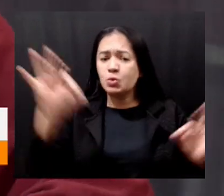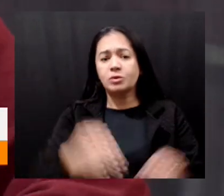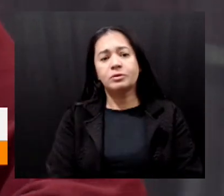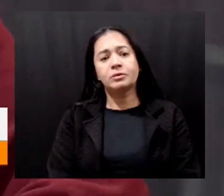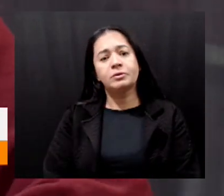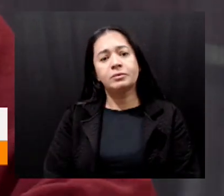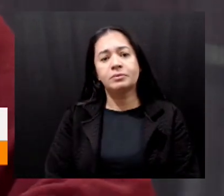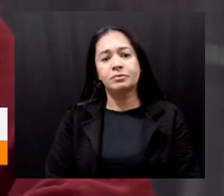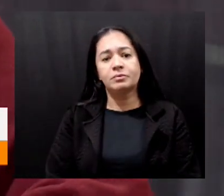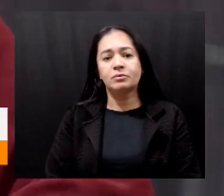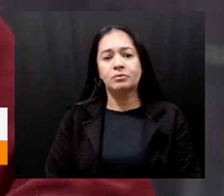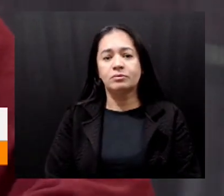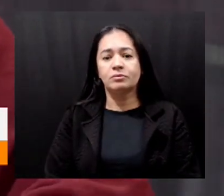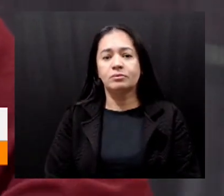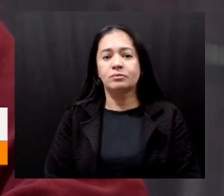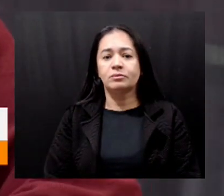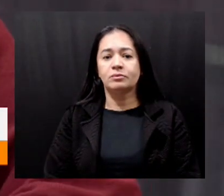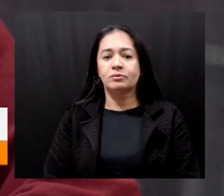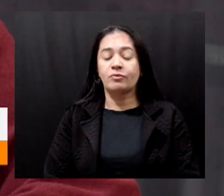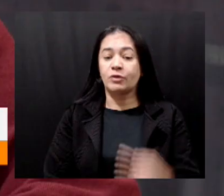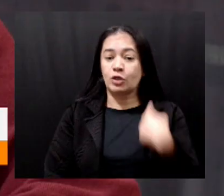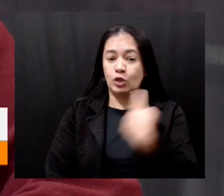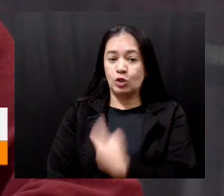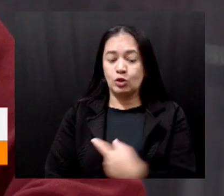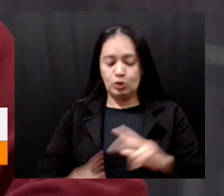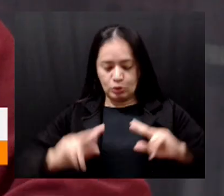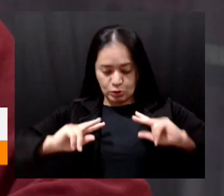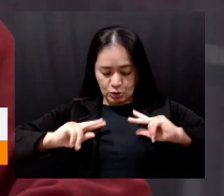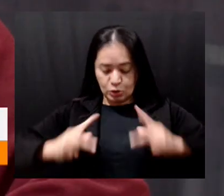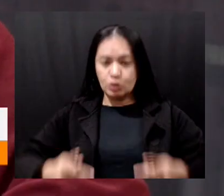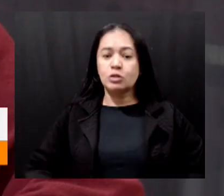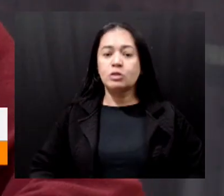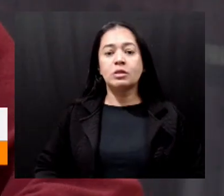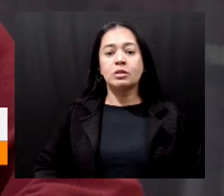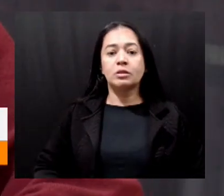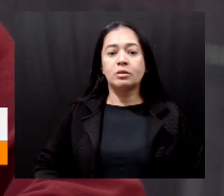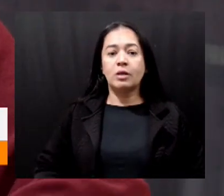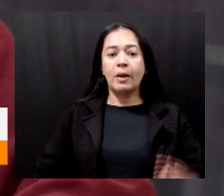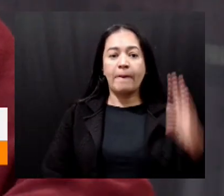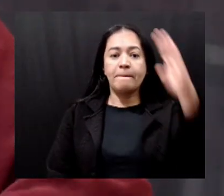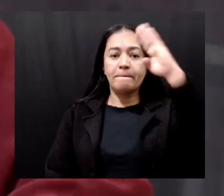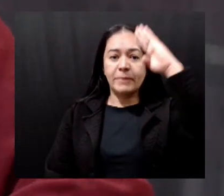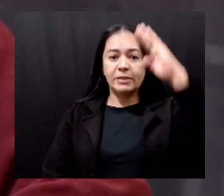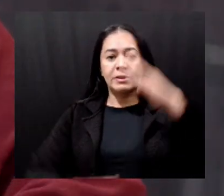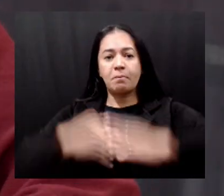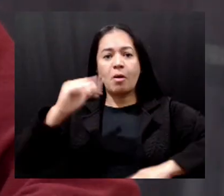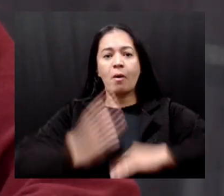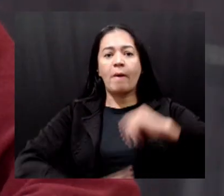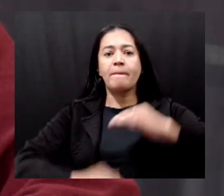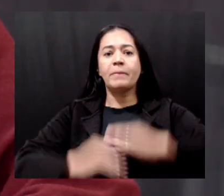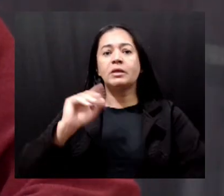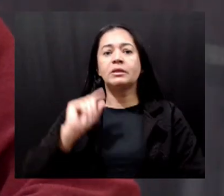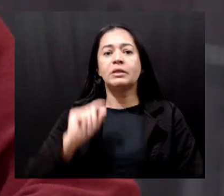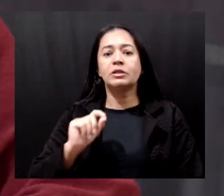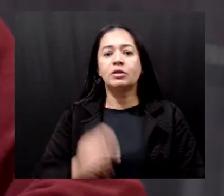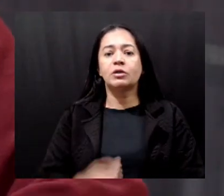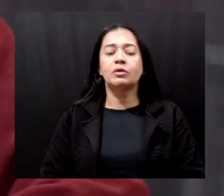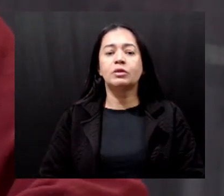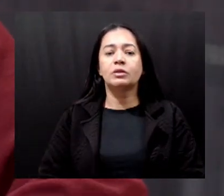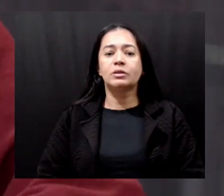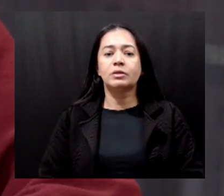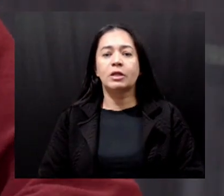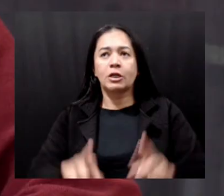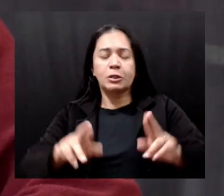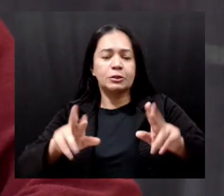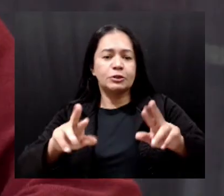Bom, nós seres humanos, né, nossa principal habilidade que nos diferencia de qualquer outro